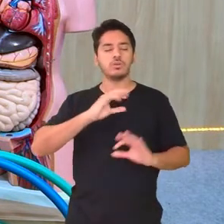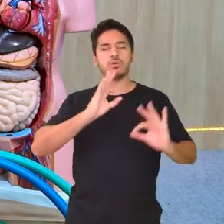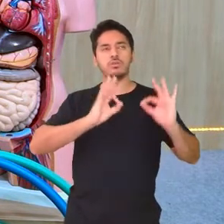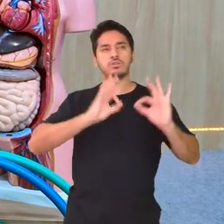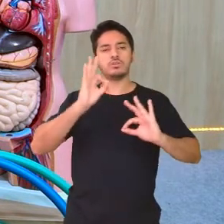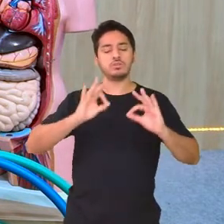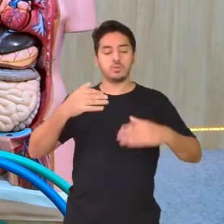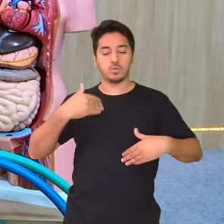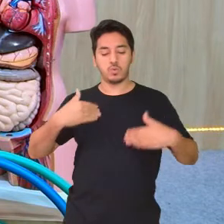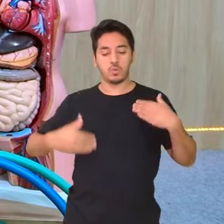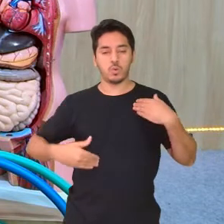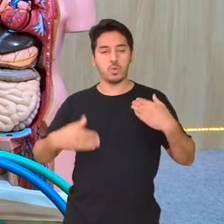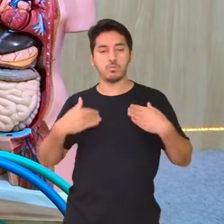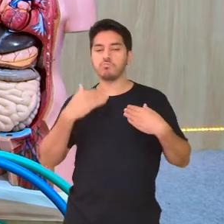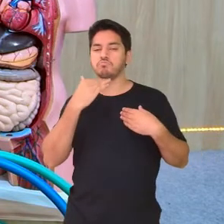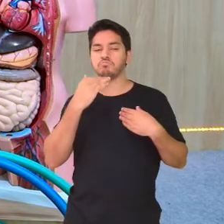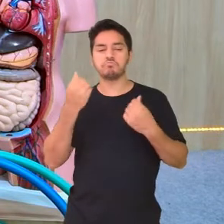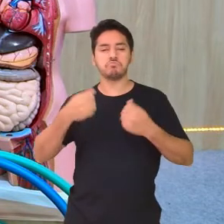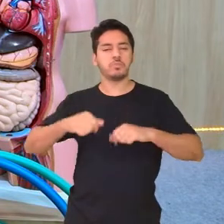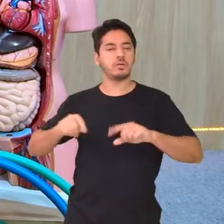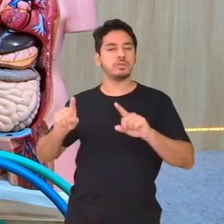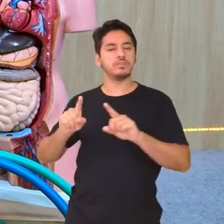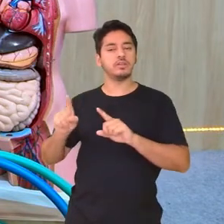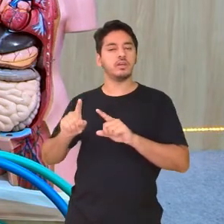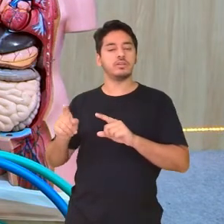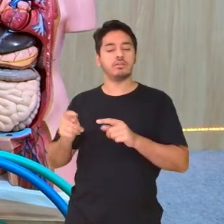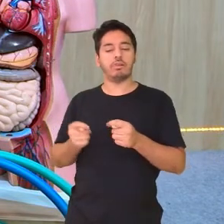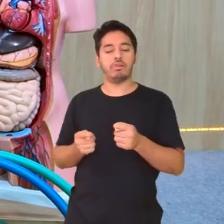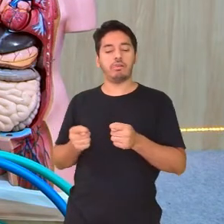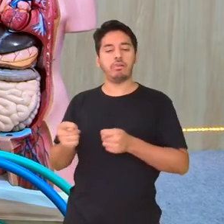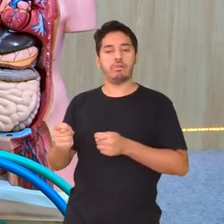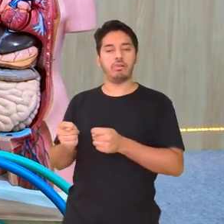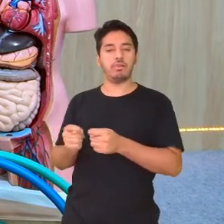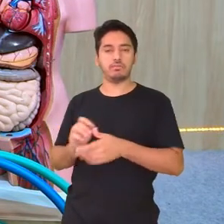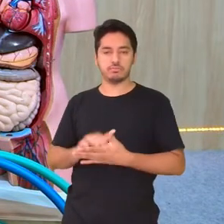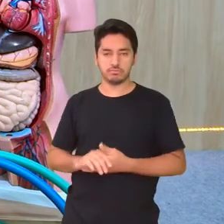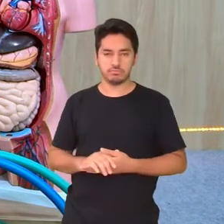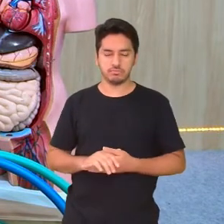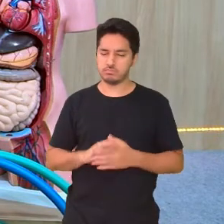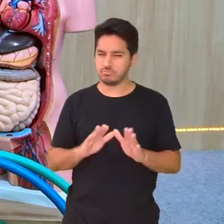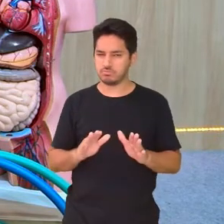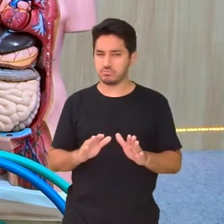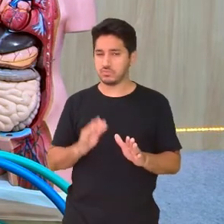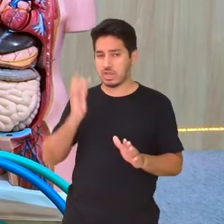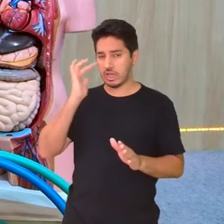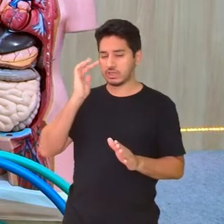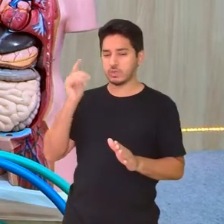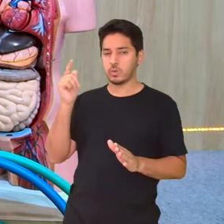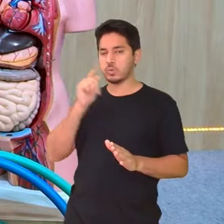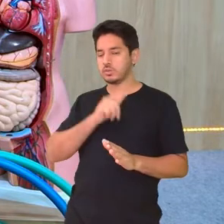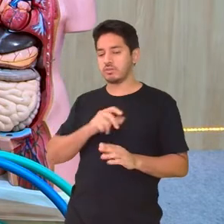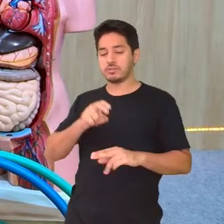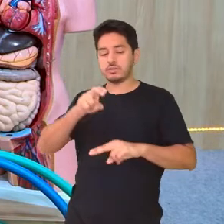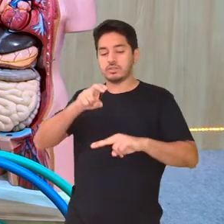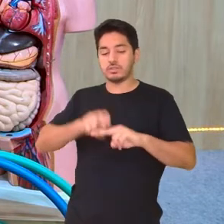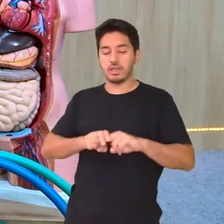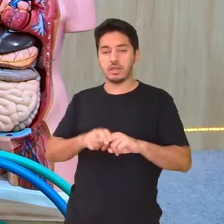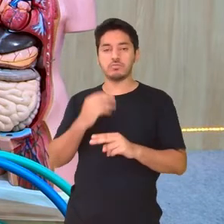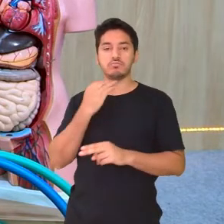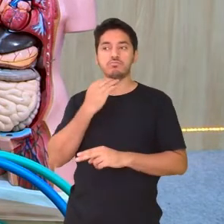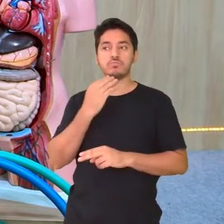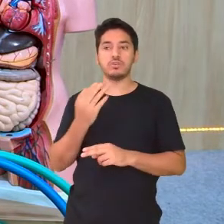organização do corpo dele sem precisar desse ajuste. Será que ele consegue ficar sentadinho, sem estar com